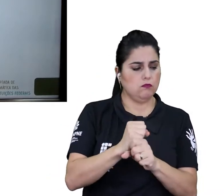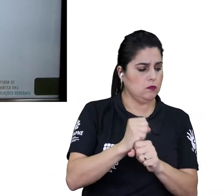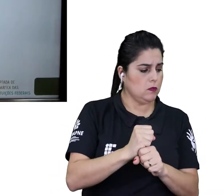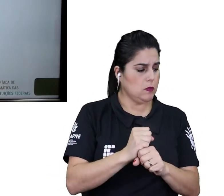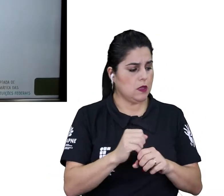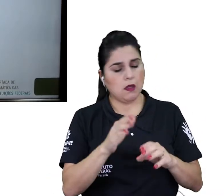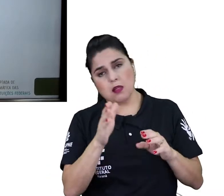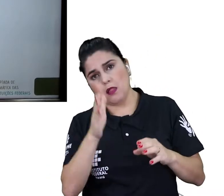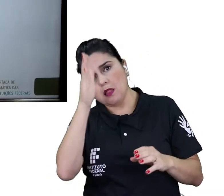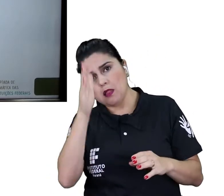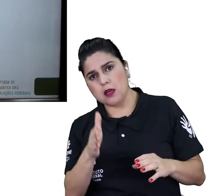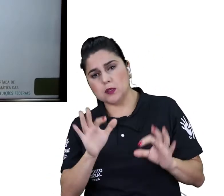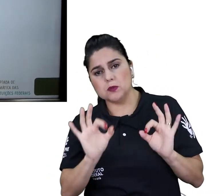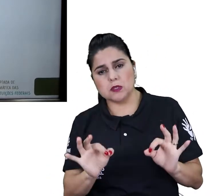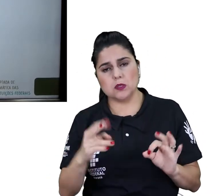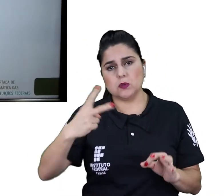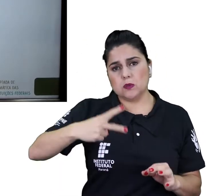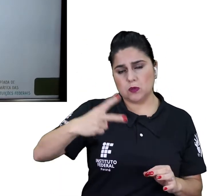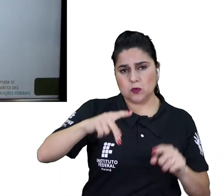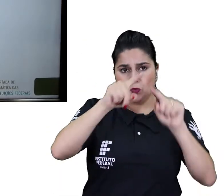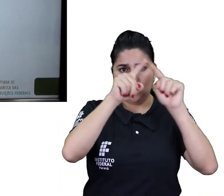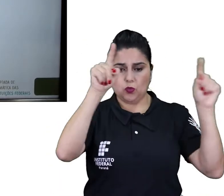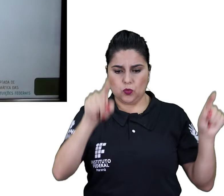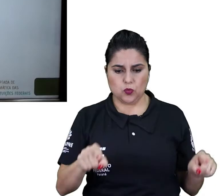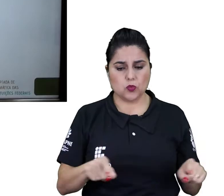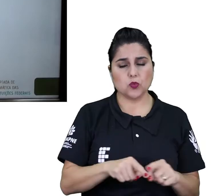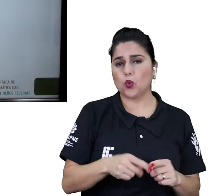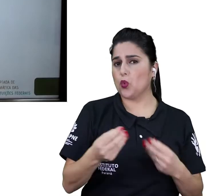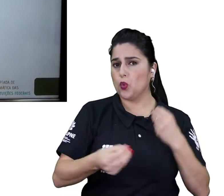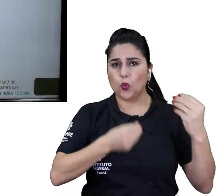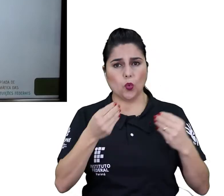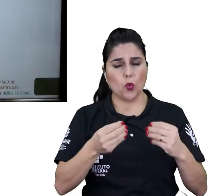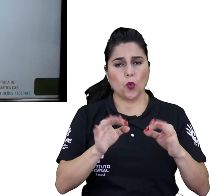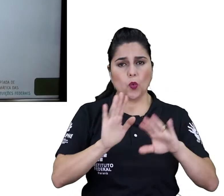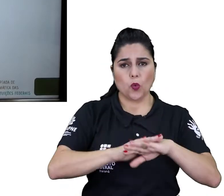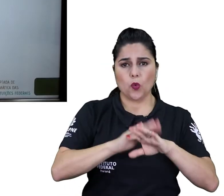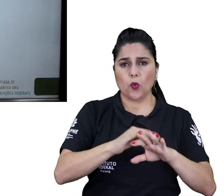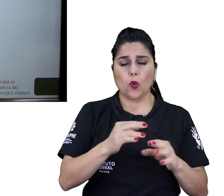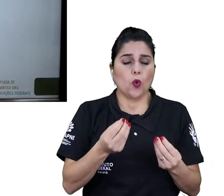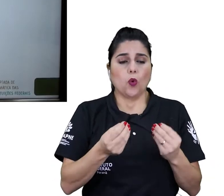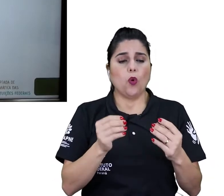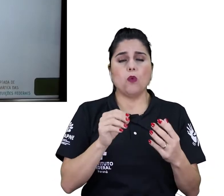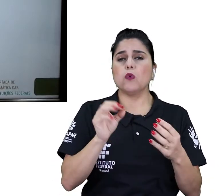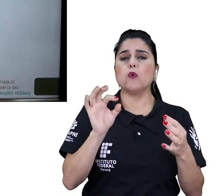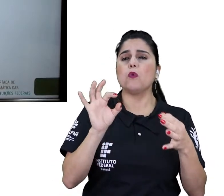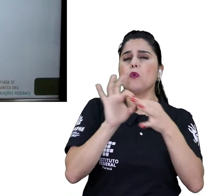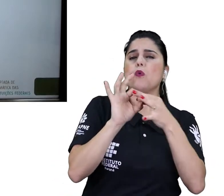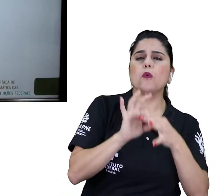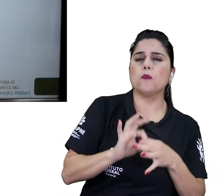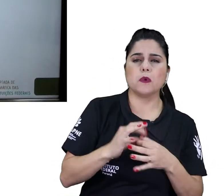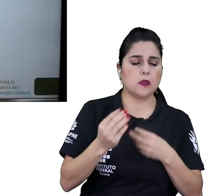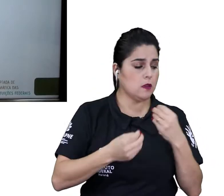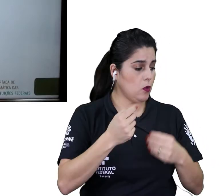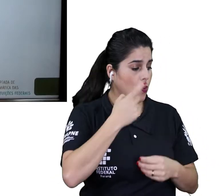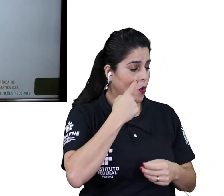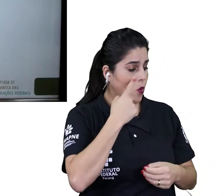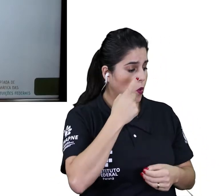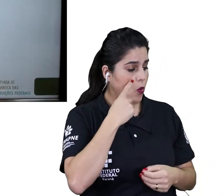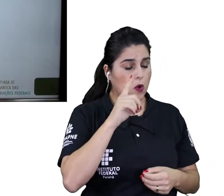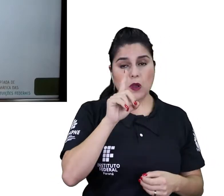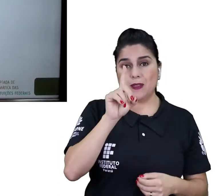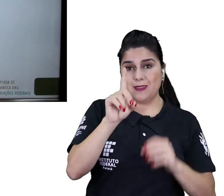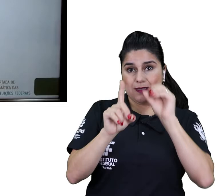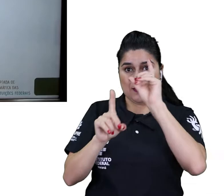esse lado desse segundo quadrado fazendo a seguinte relação, obtendo aqui que a diagonal